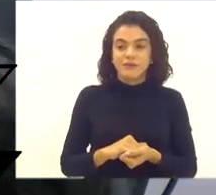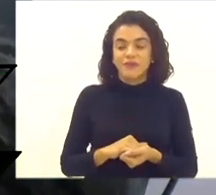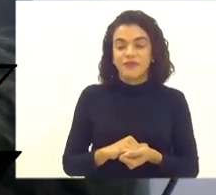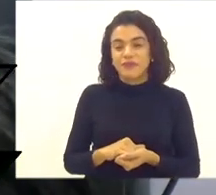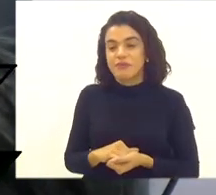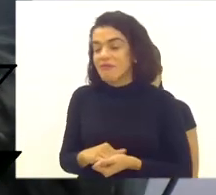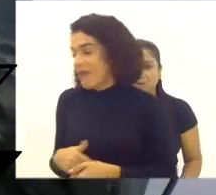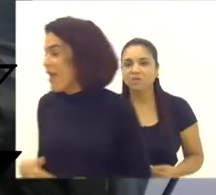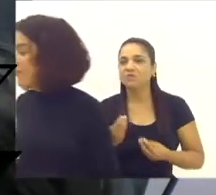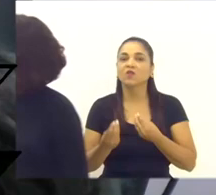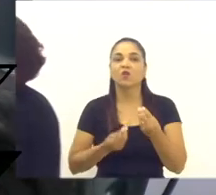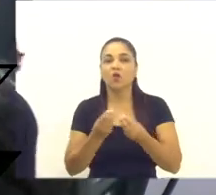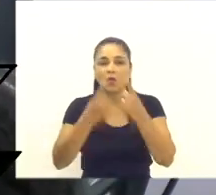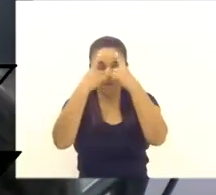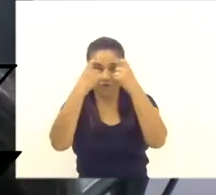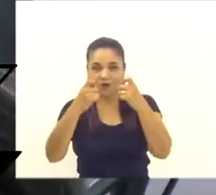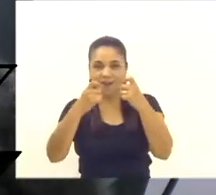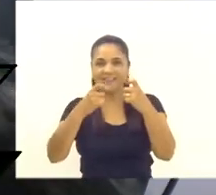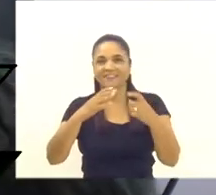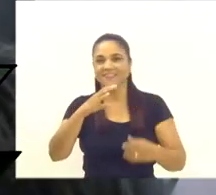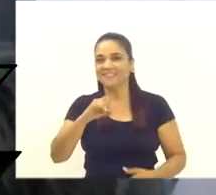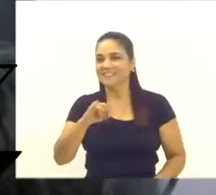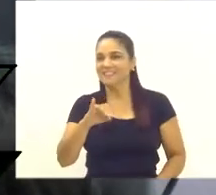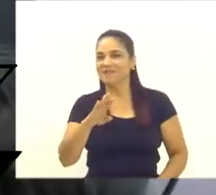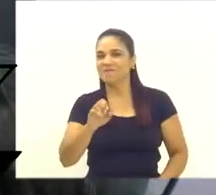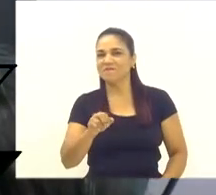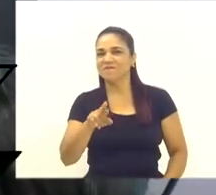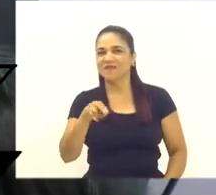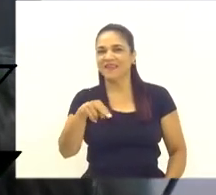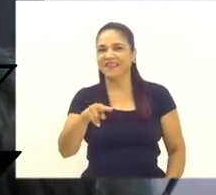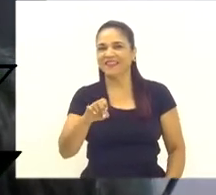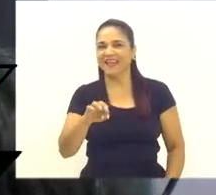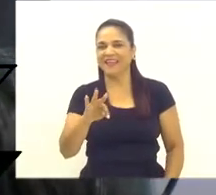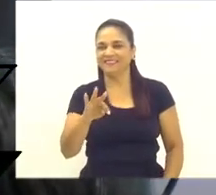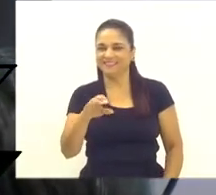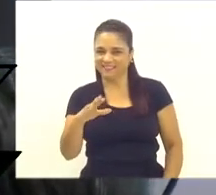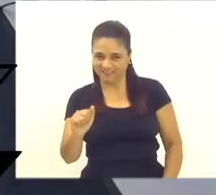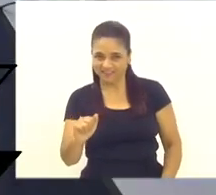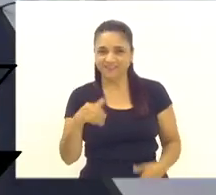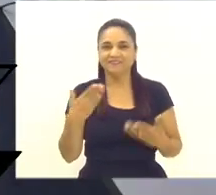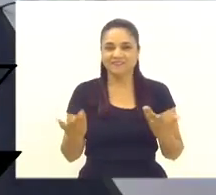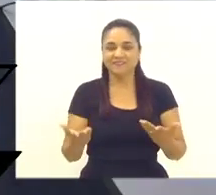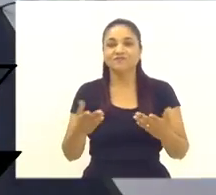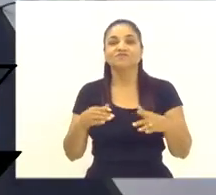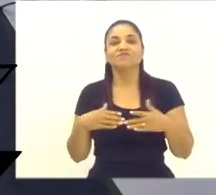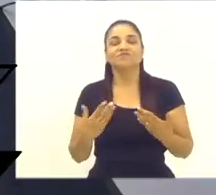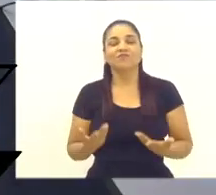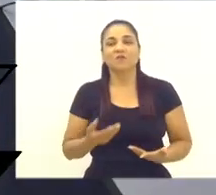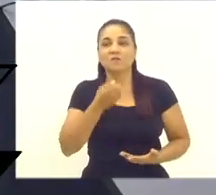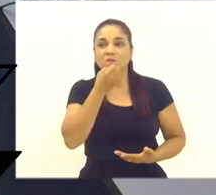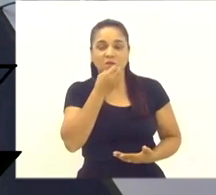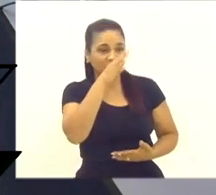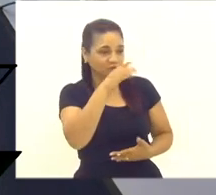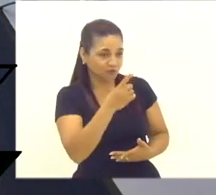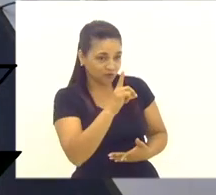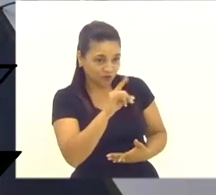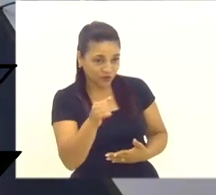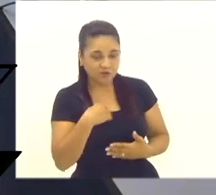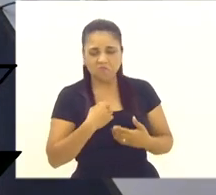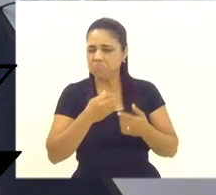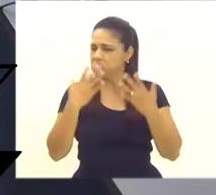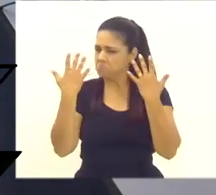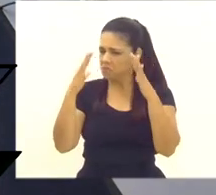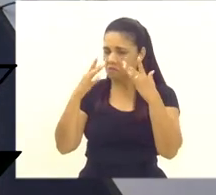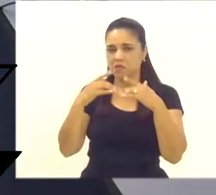como violência cibernética deputada entre armelar o nosso relatório Bom dia tudo bem parabéns pela explicação não